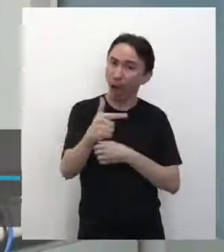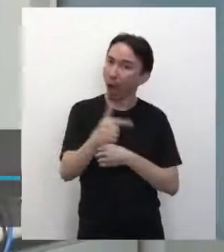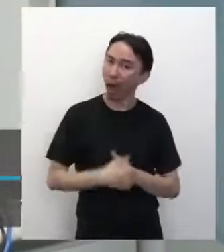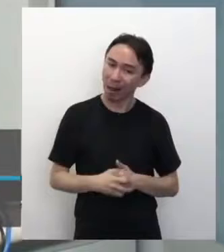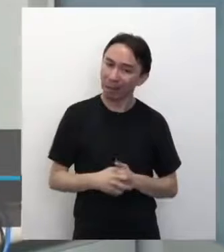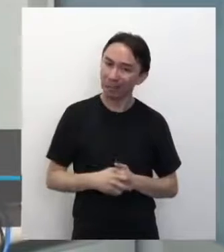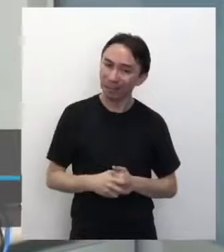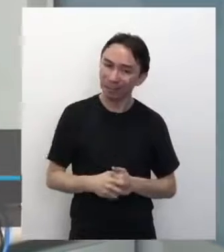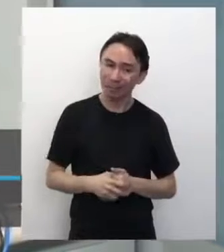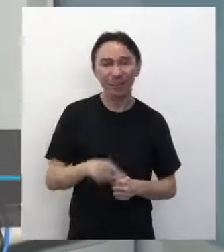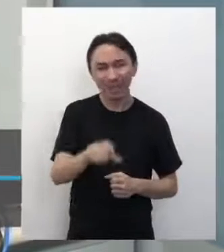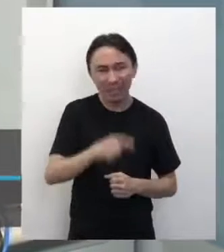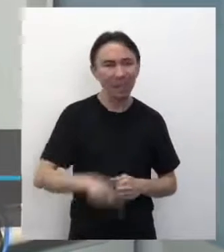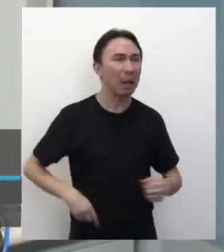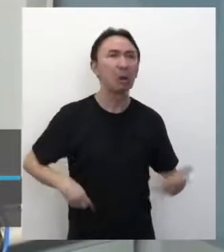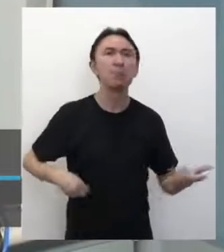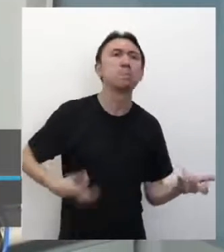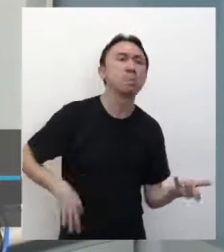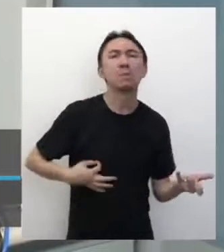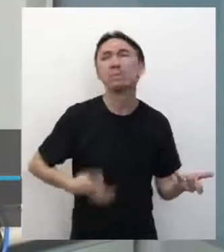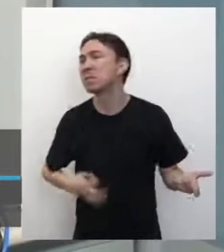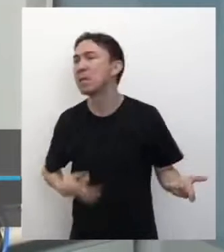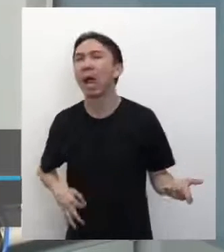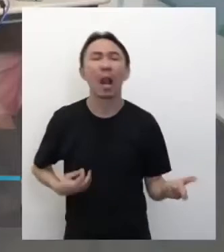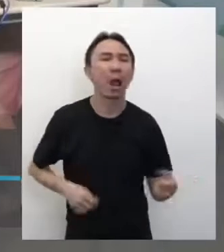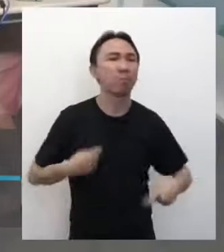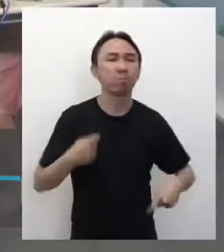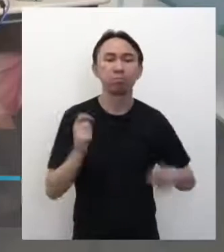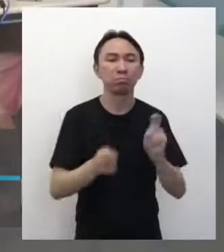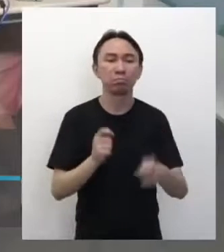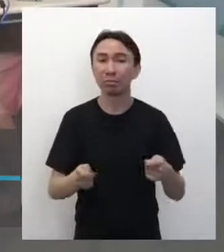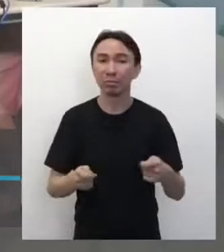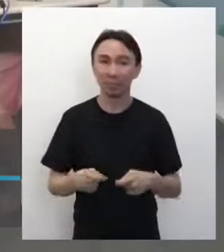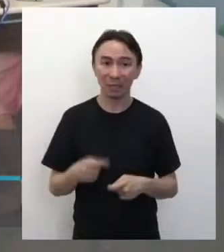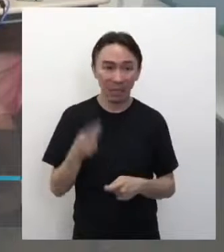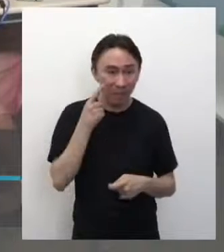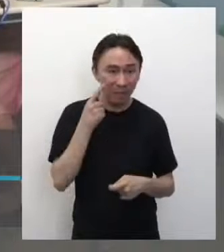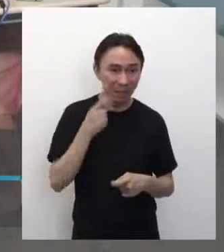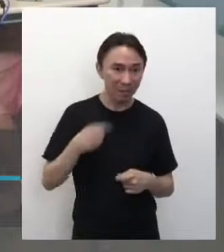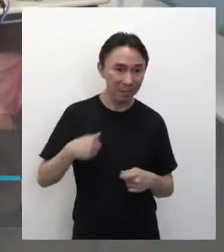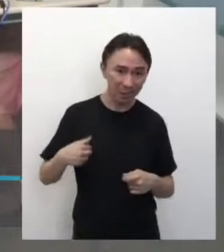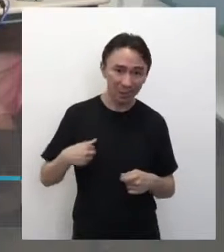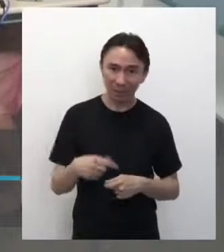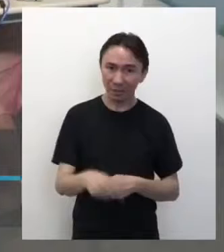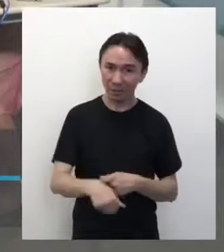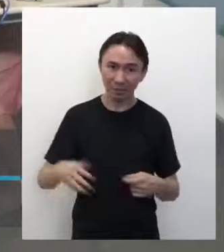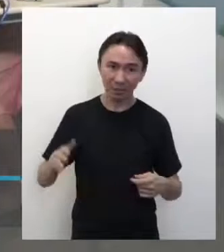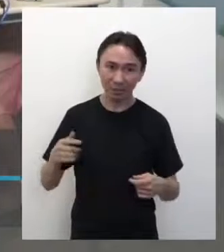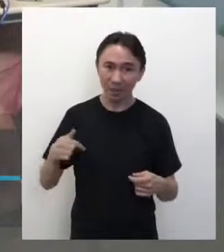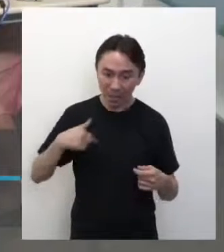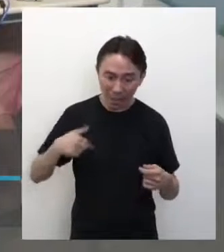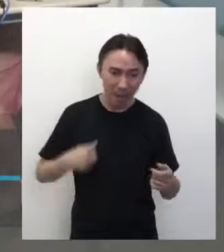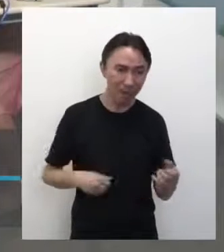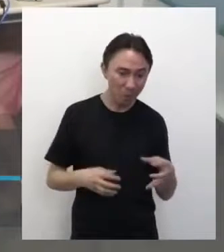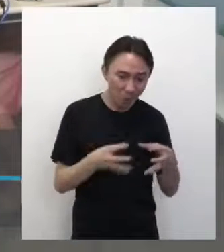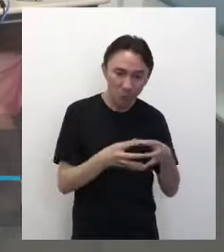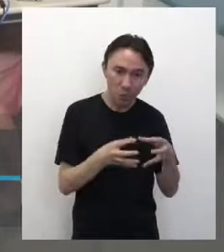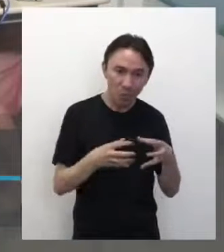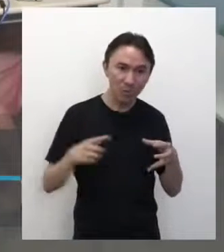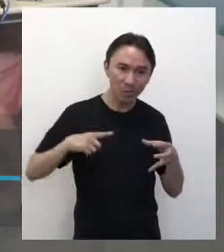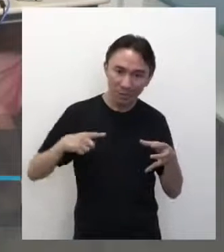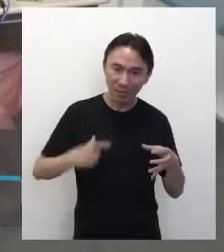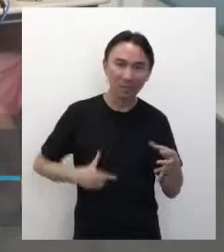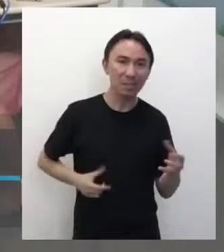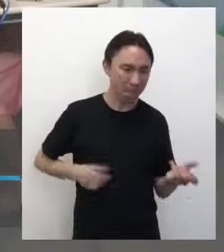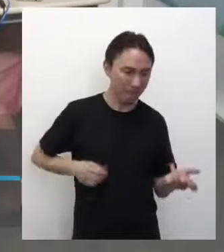tocou na banda para abrir o circo? Sim, eu sou o terceiro melhor guitarrista da minha banda, tem só 2.